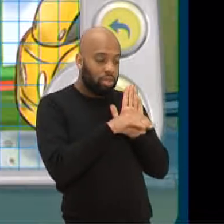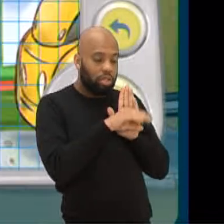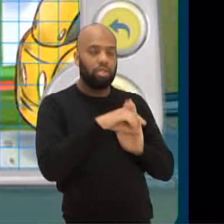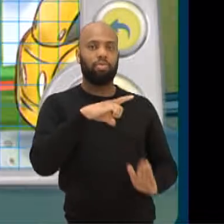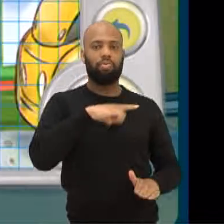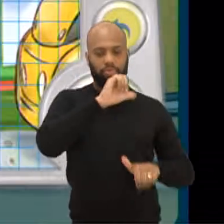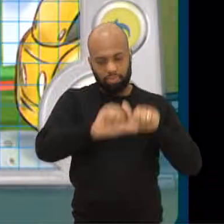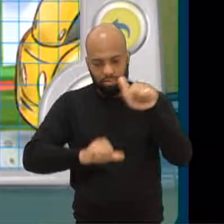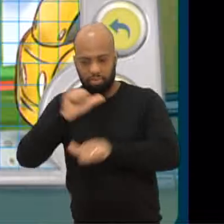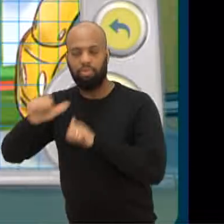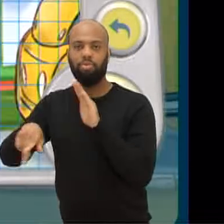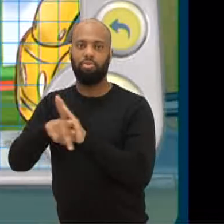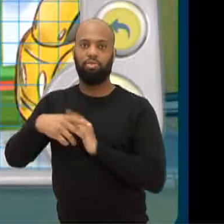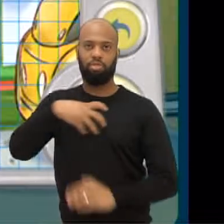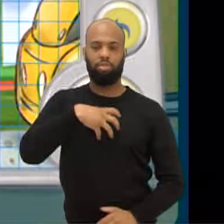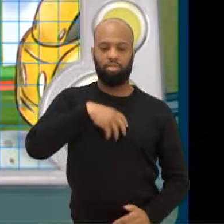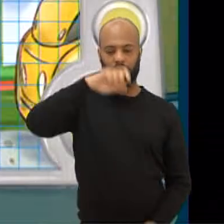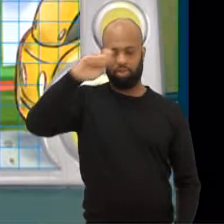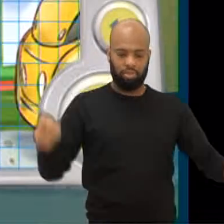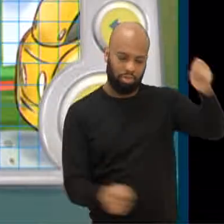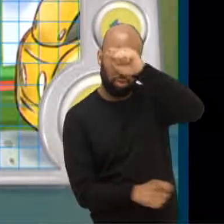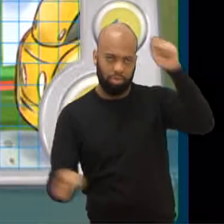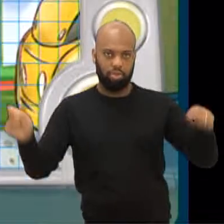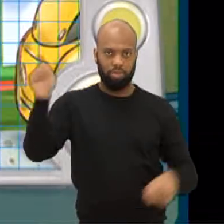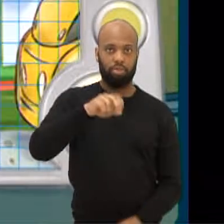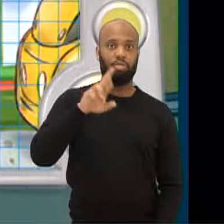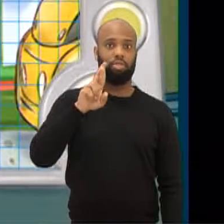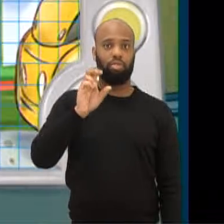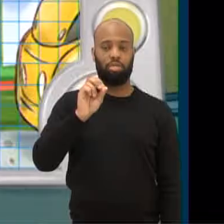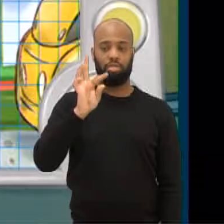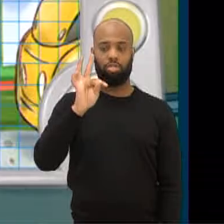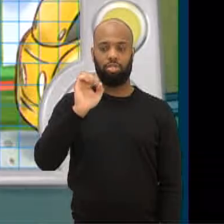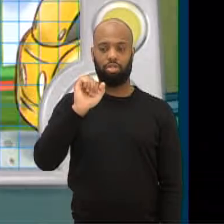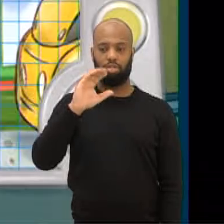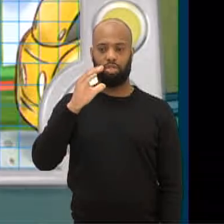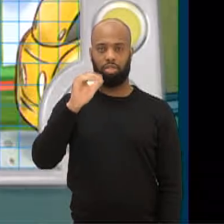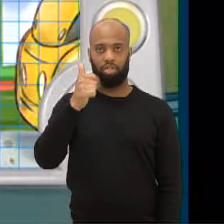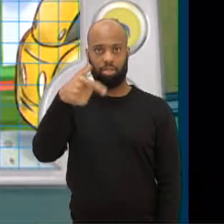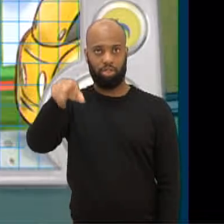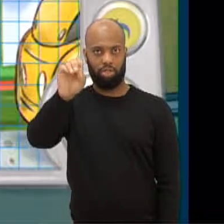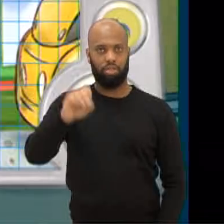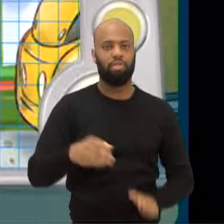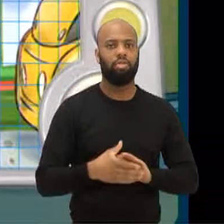a transformação de rotação. Vamos rotacionar ela.